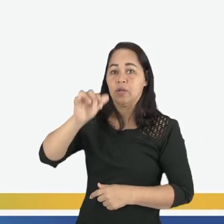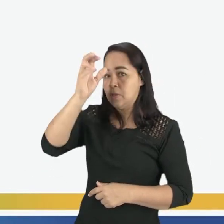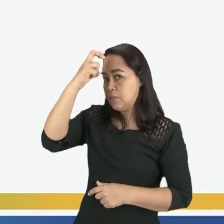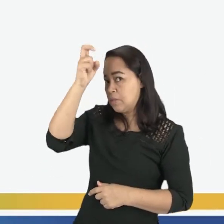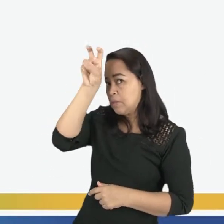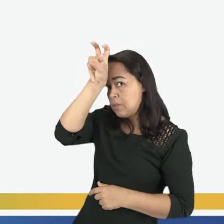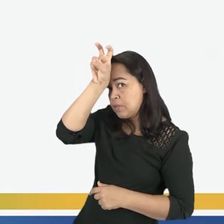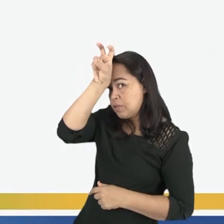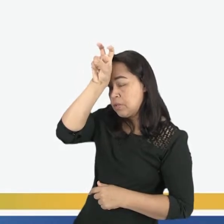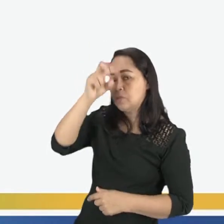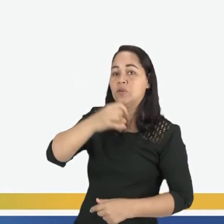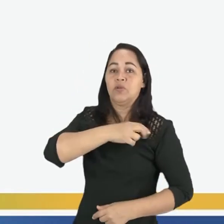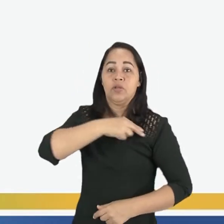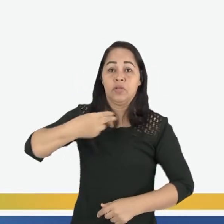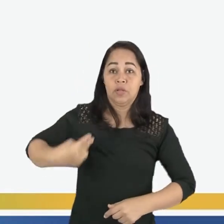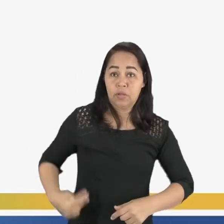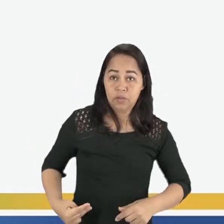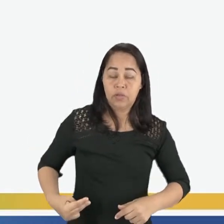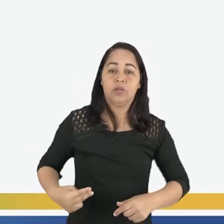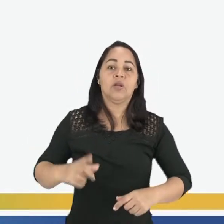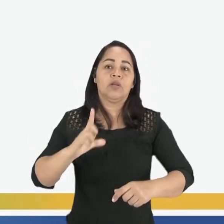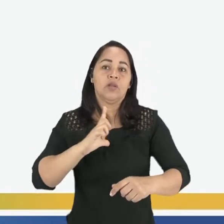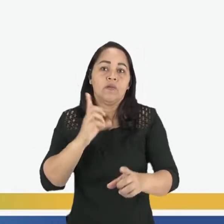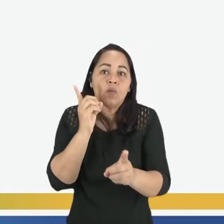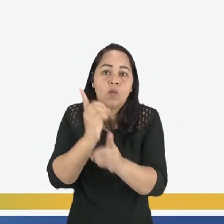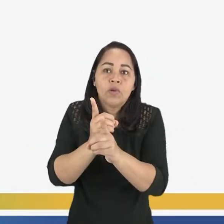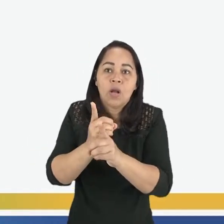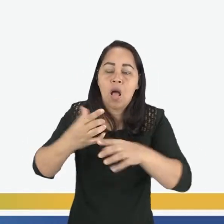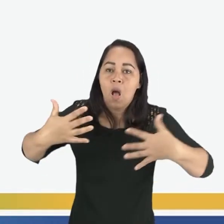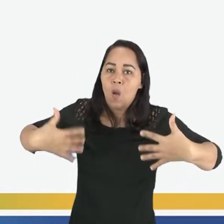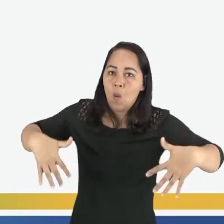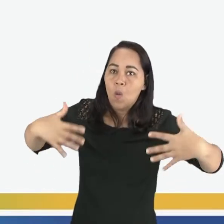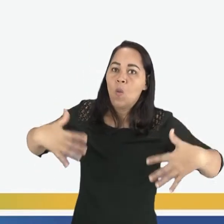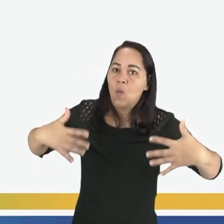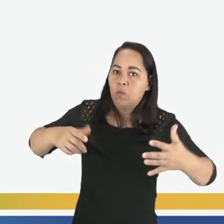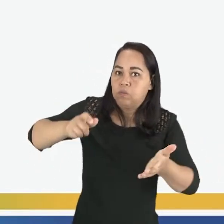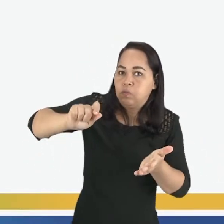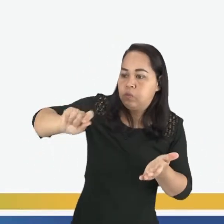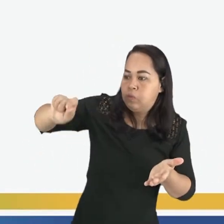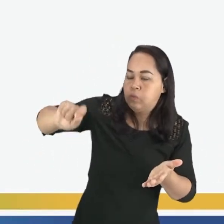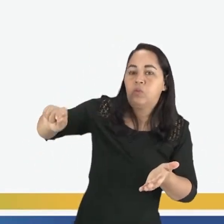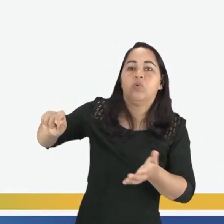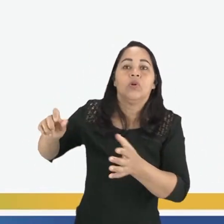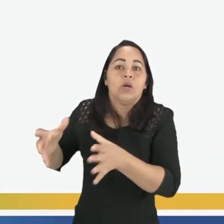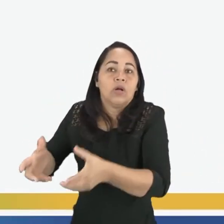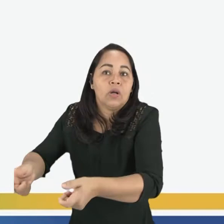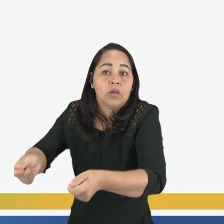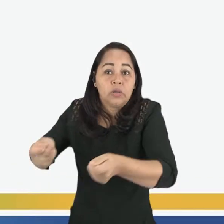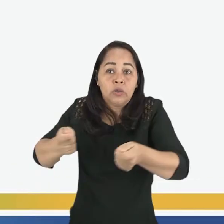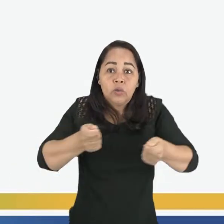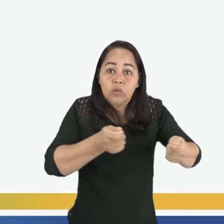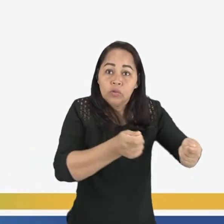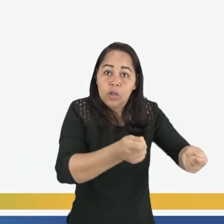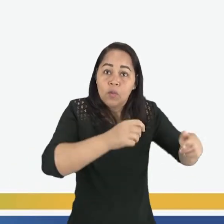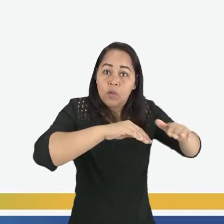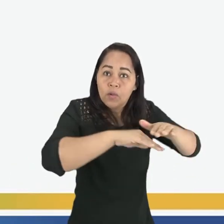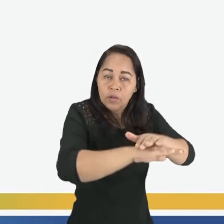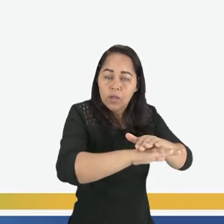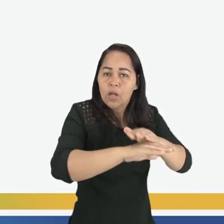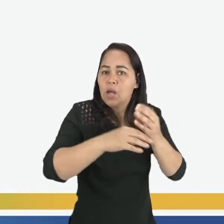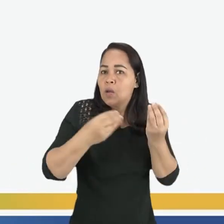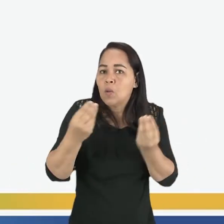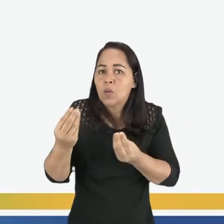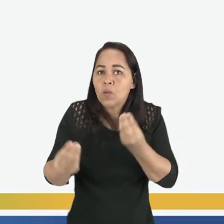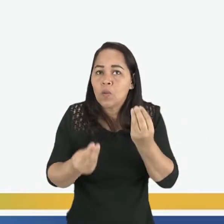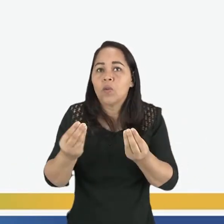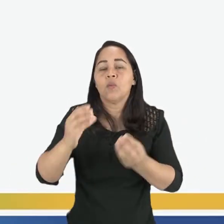Uruk, foram encontrados os registros escritos mais antigos de que se tem notícia. A escrita cuneiforme é originária